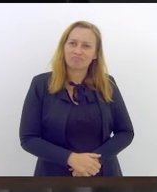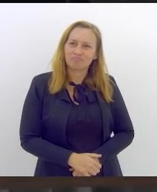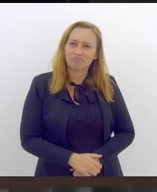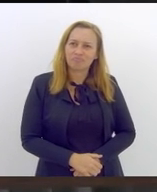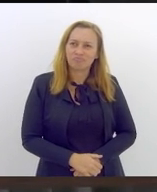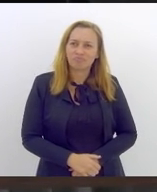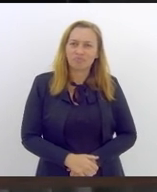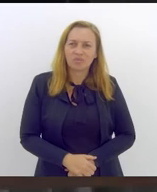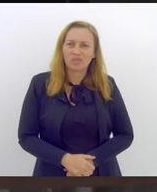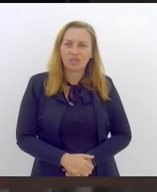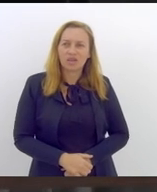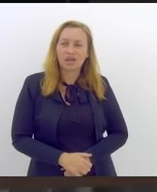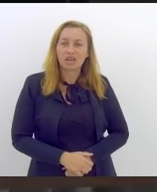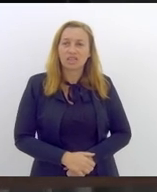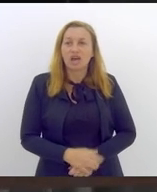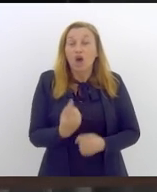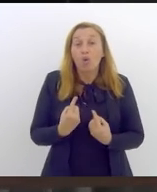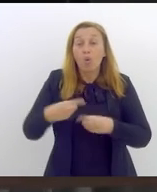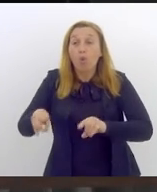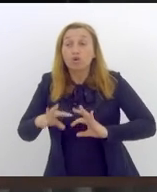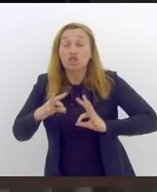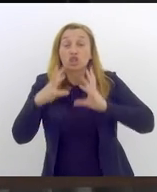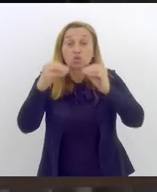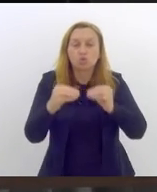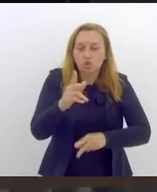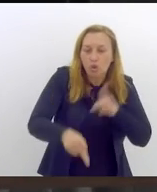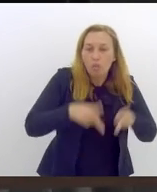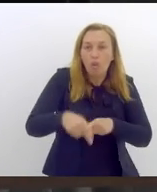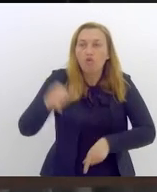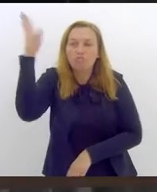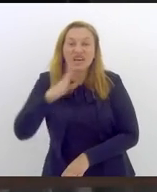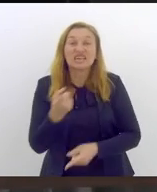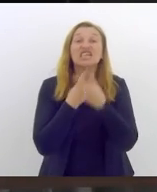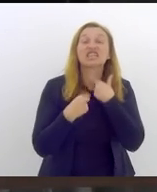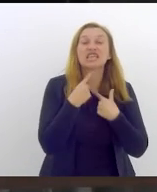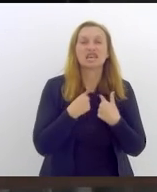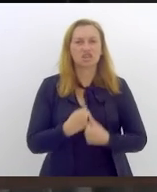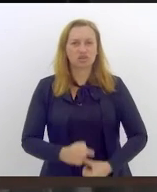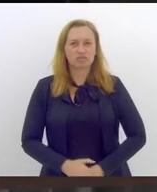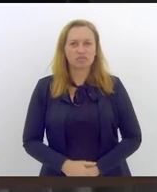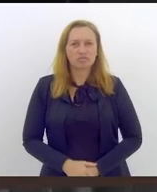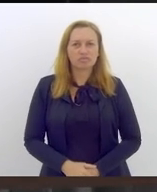isso está na contramão daquilo que o povo brasileiro deseja